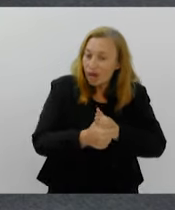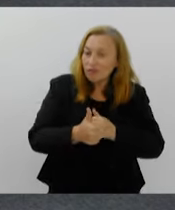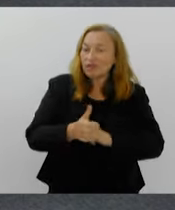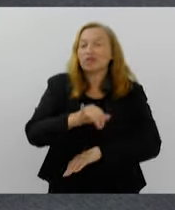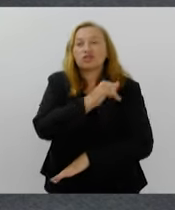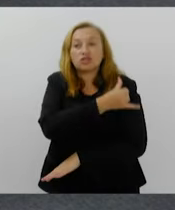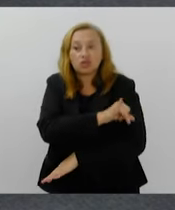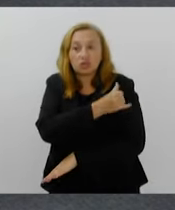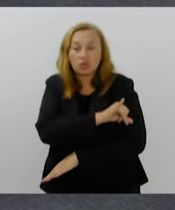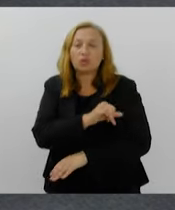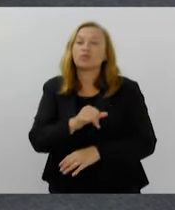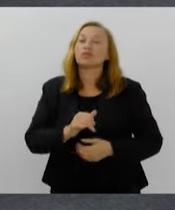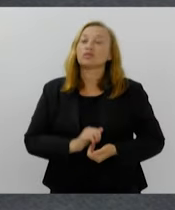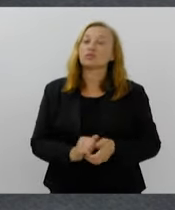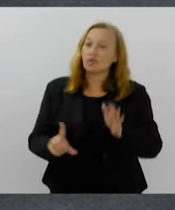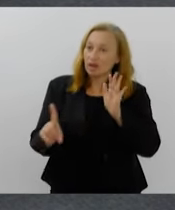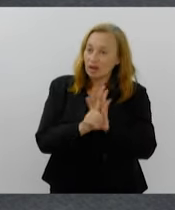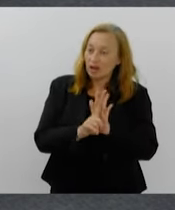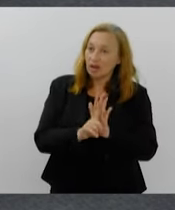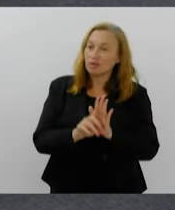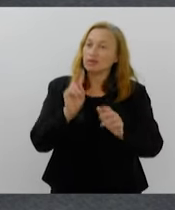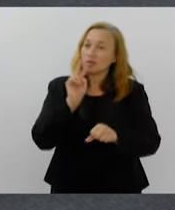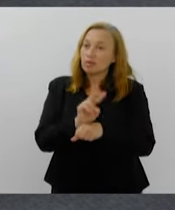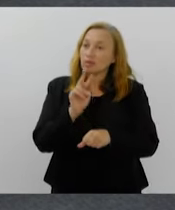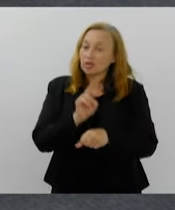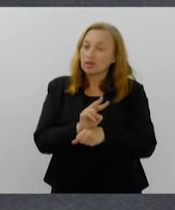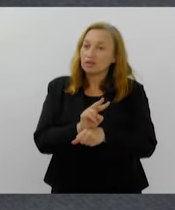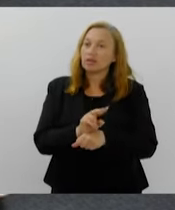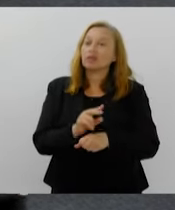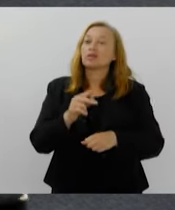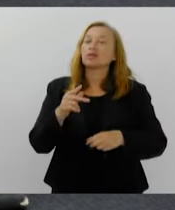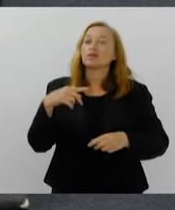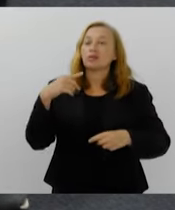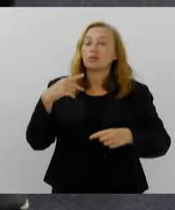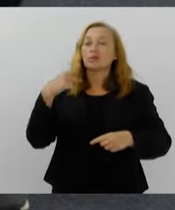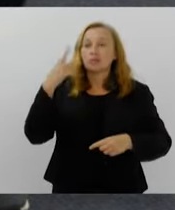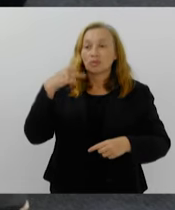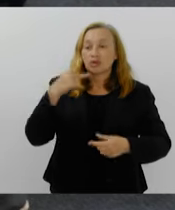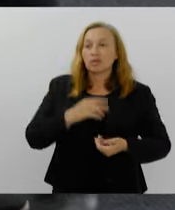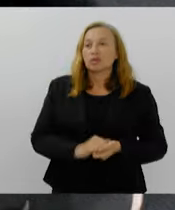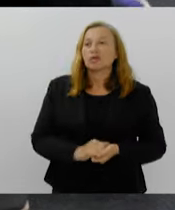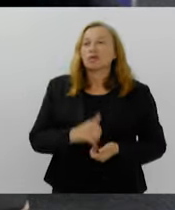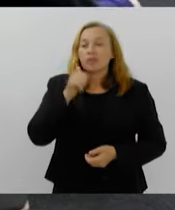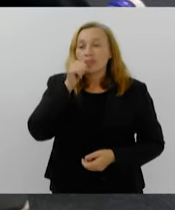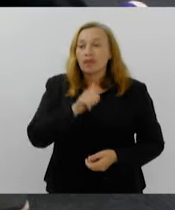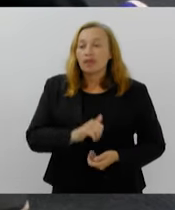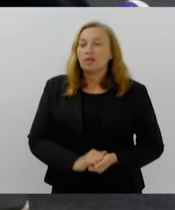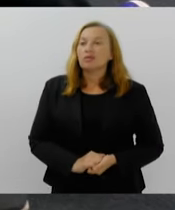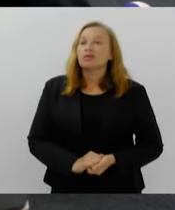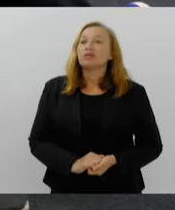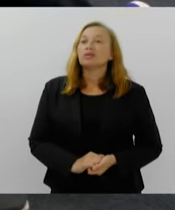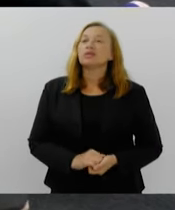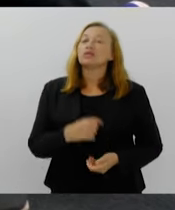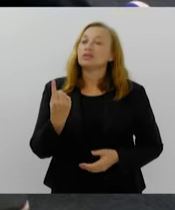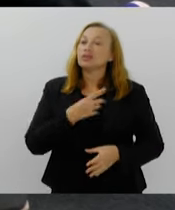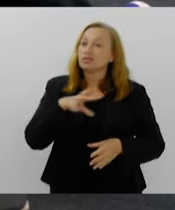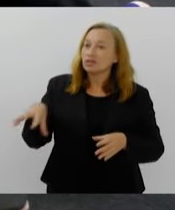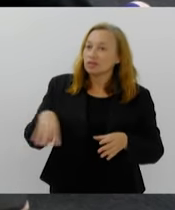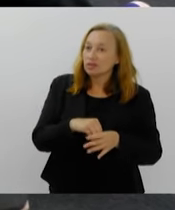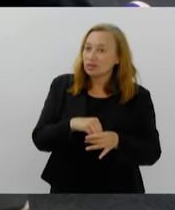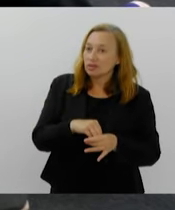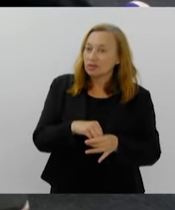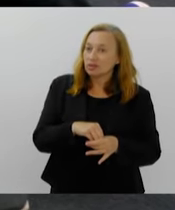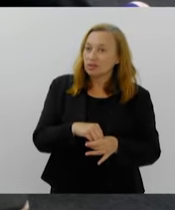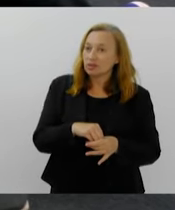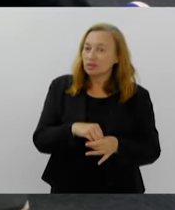protagonismo de uma lei que traz proteção política eh para as mulheres e aí nós incluímos as